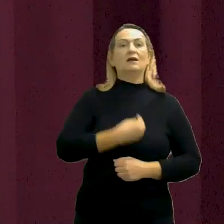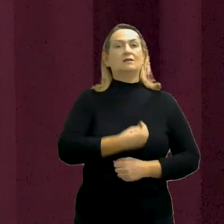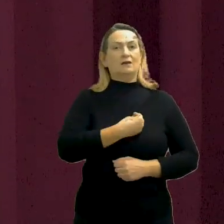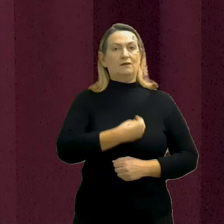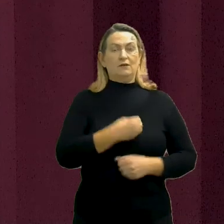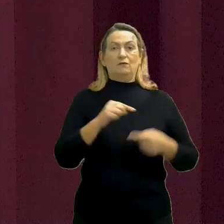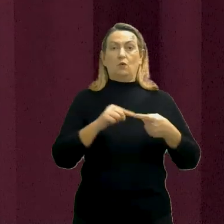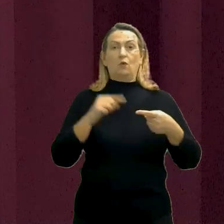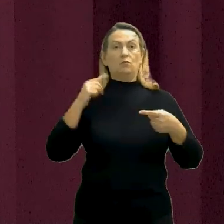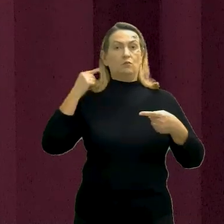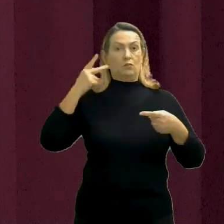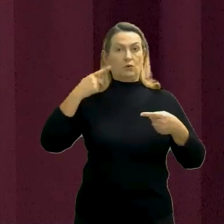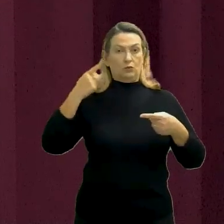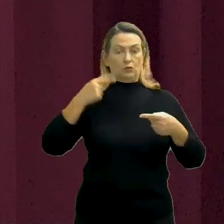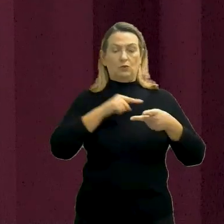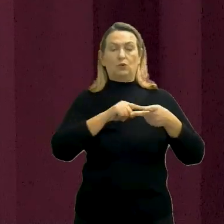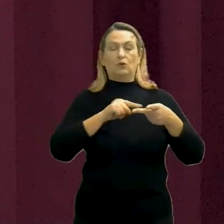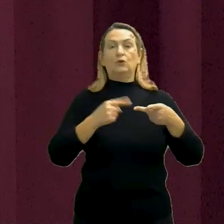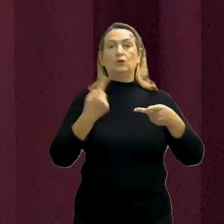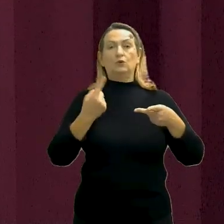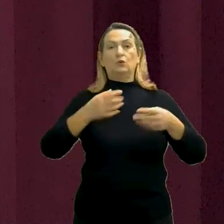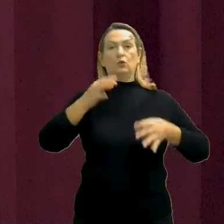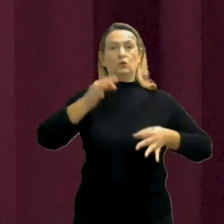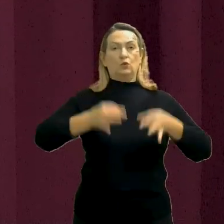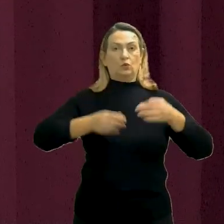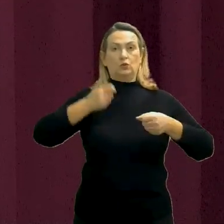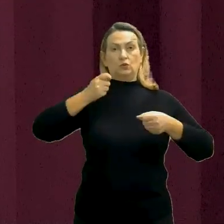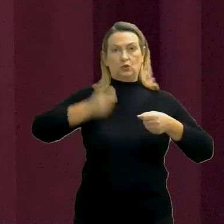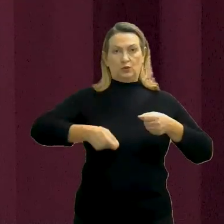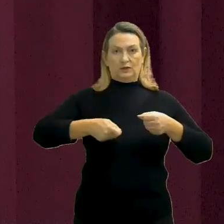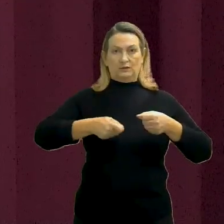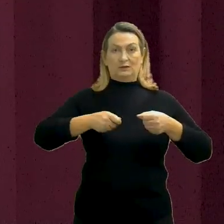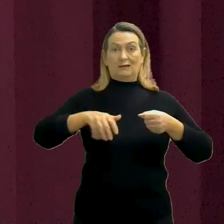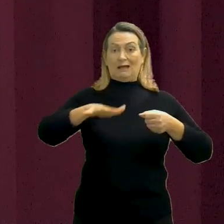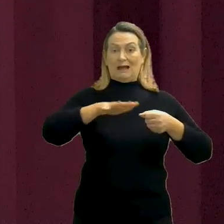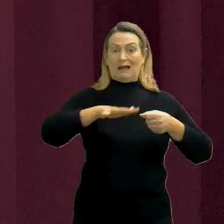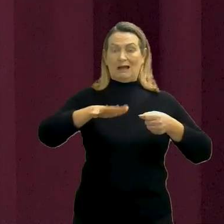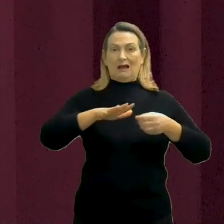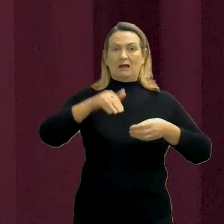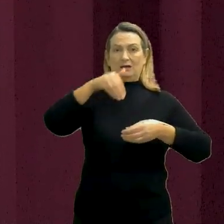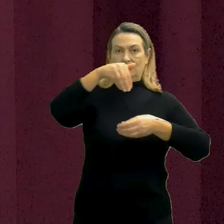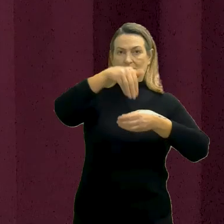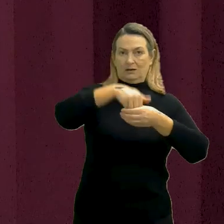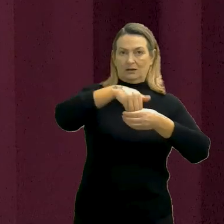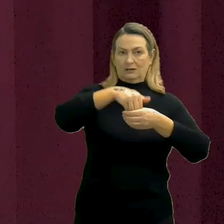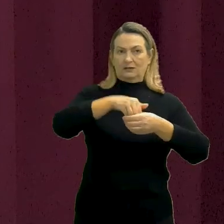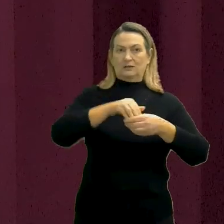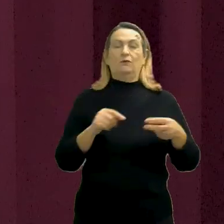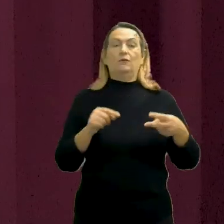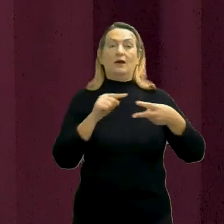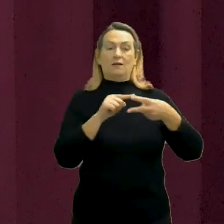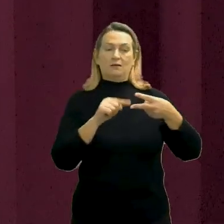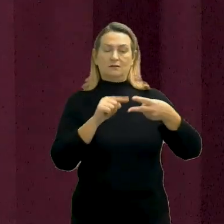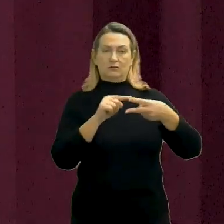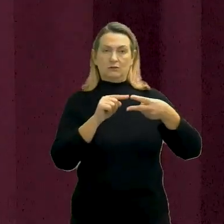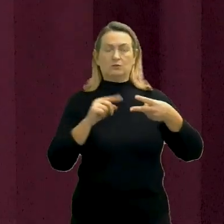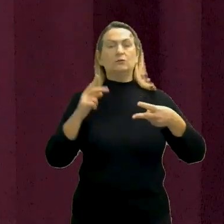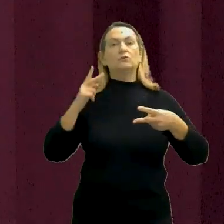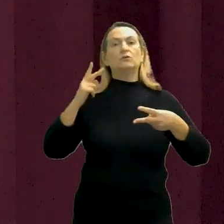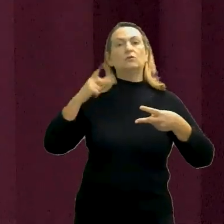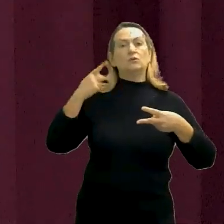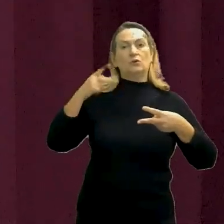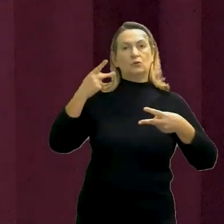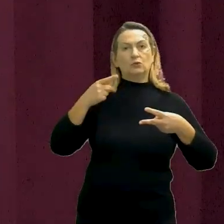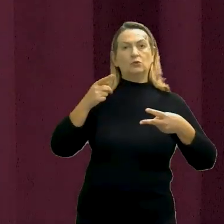eleitoral à disposição da sociedade esse juiz esse promotor eleitoral vamos falar do promotor eleitoral ele pode receber